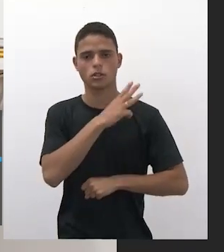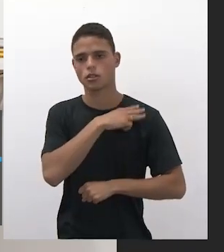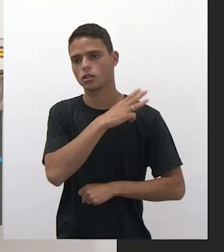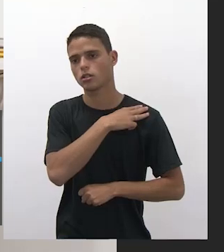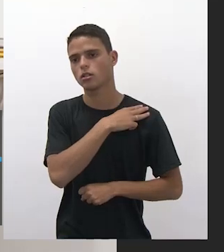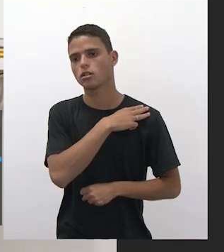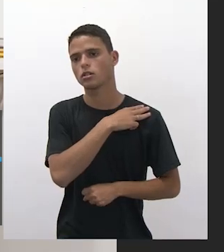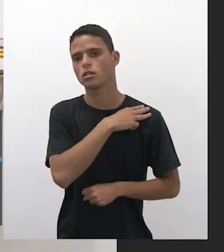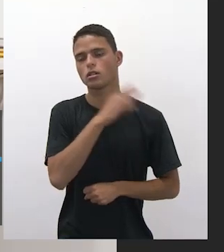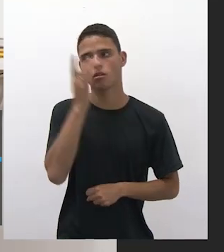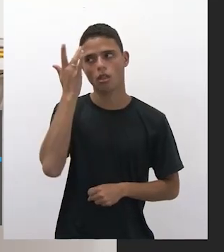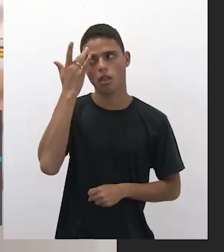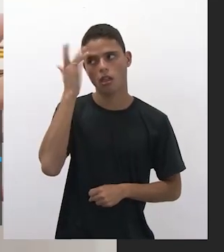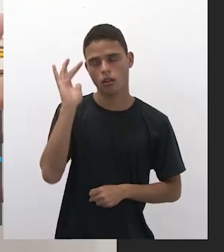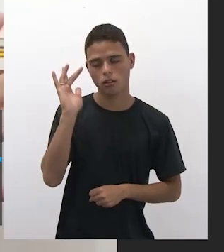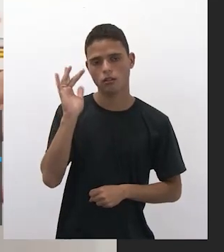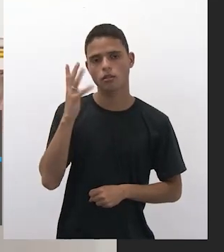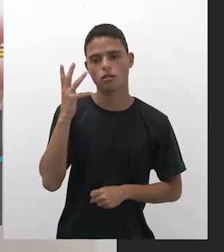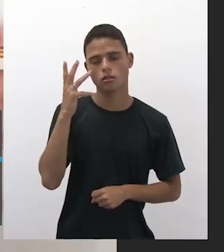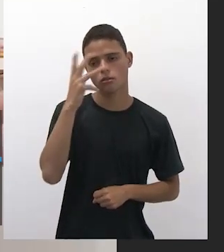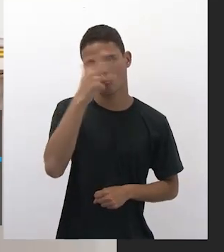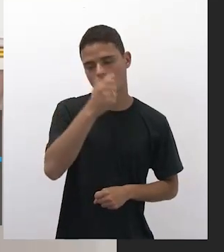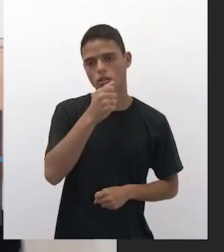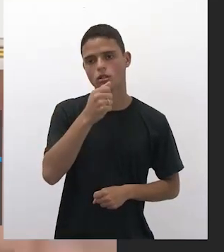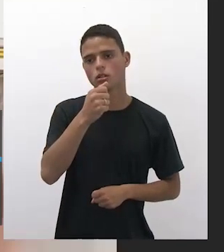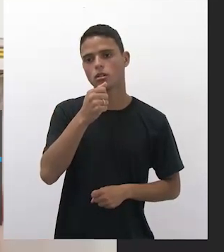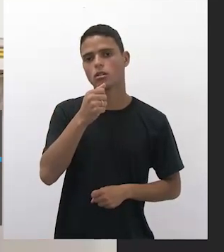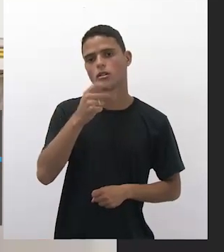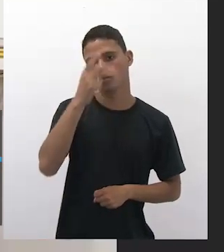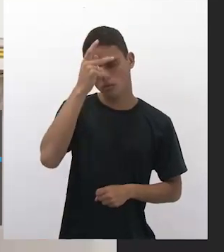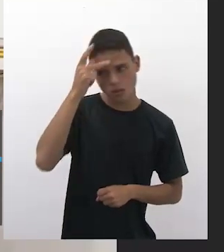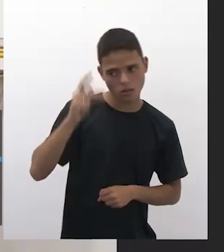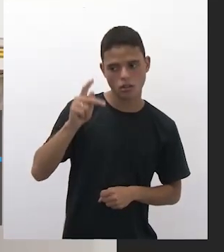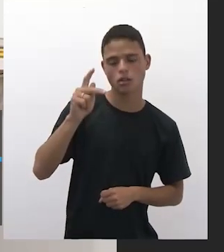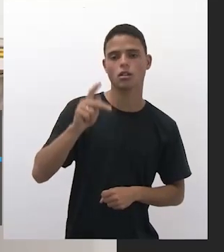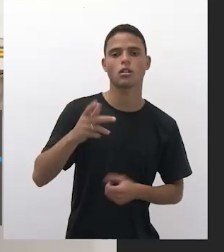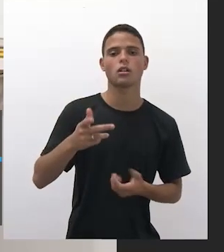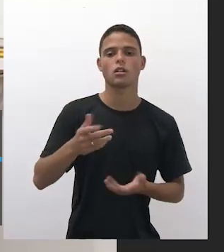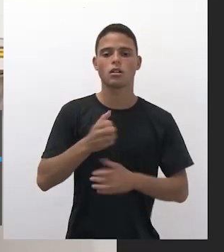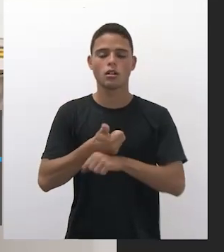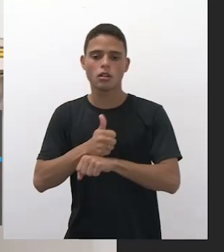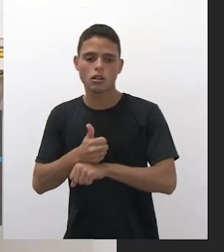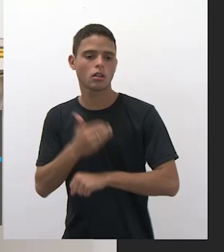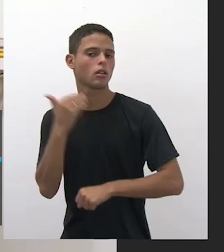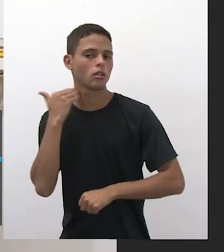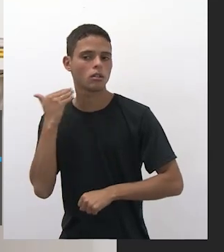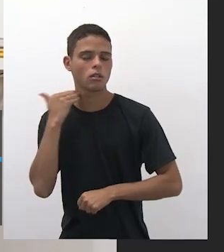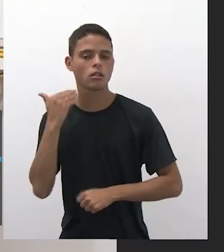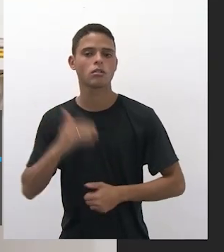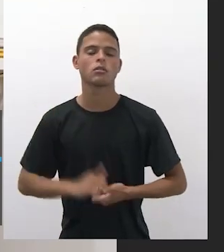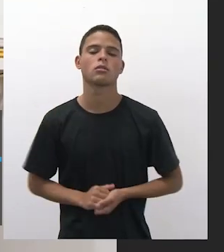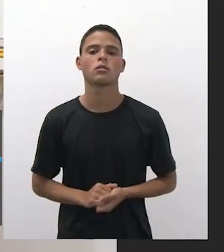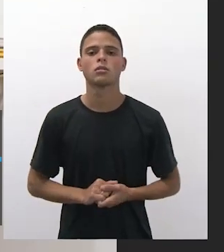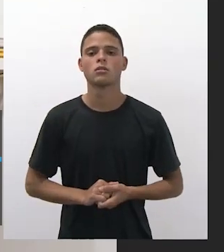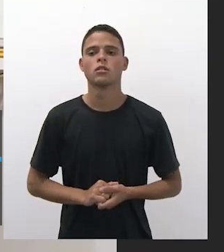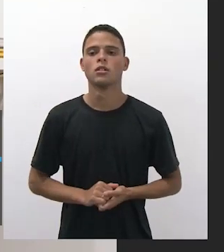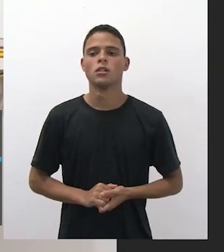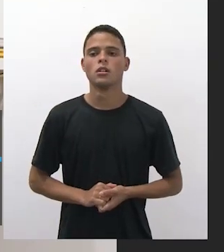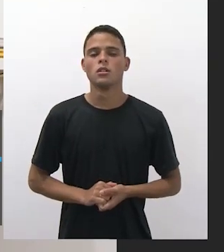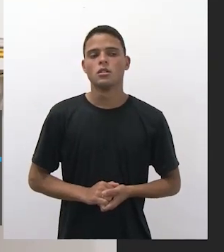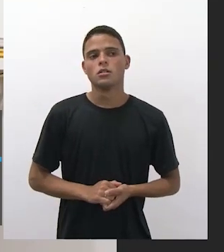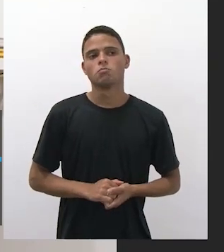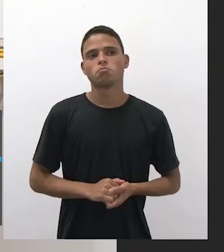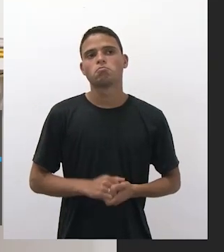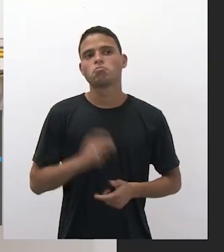eu achava, assim, muito bonito quem trabalhasse em agência bancária, né? Falei assim, bom, então, o que eu vou